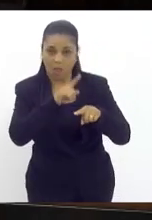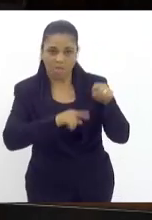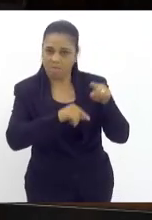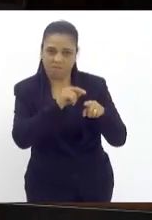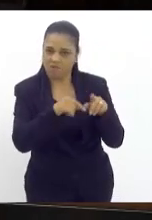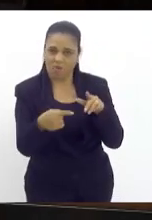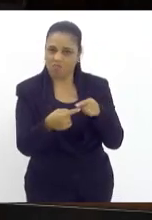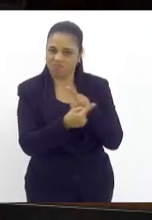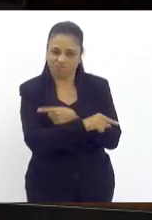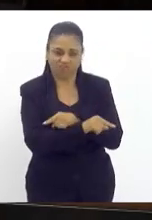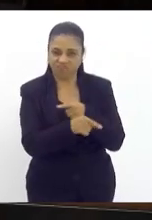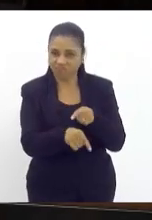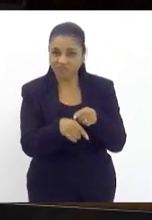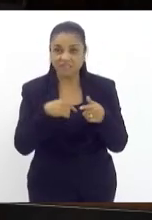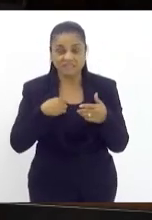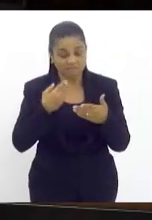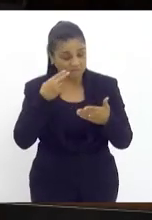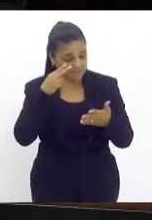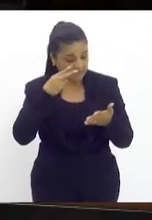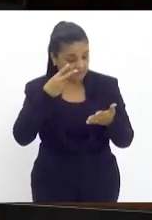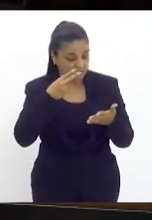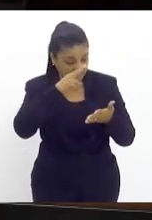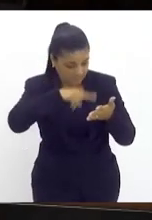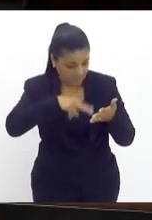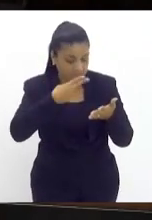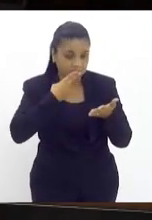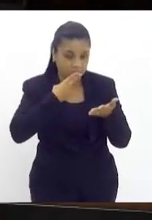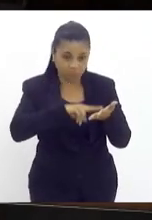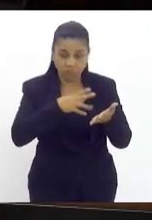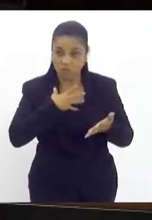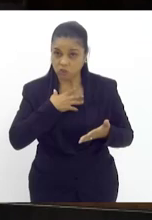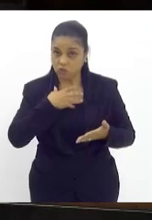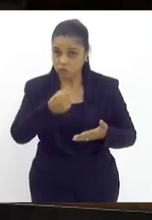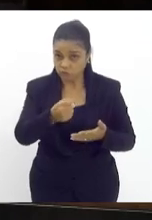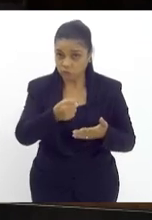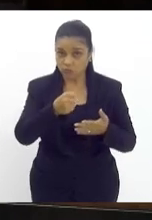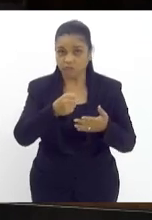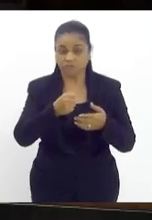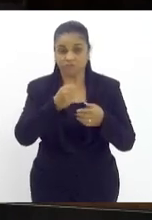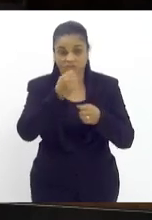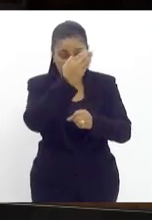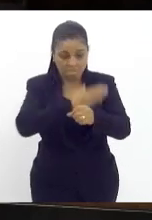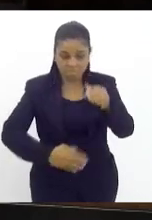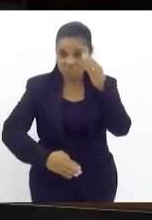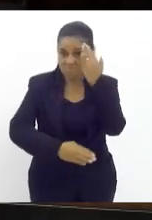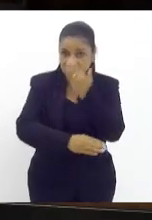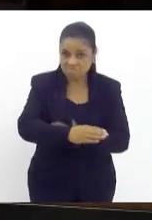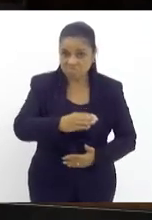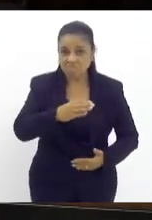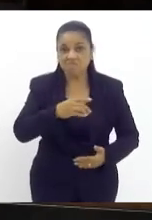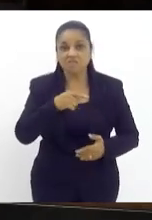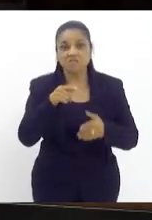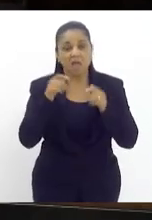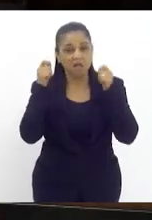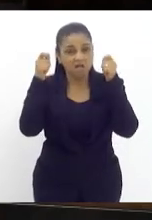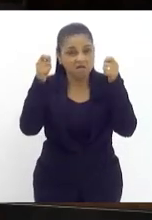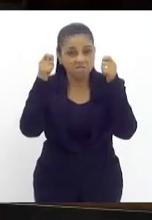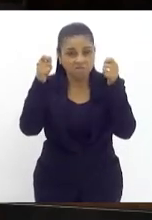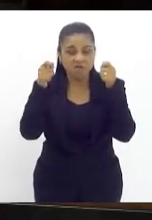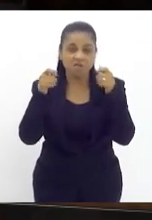vocês vissem as cartas de suicídio e automutilação que nós tivemos em campanhas Acolha a